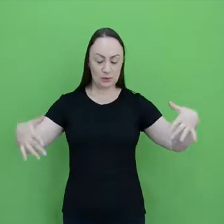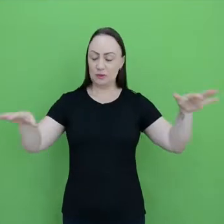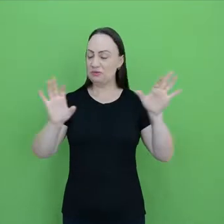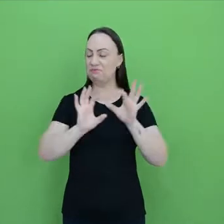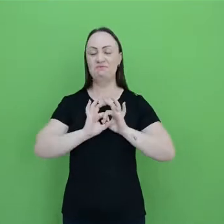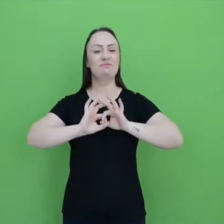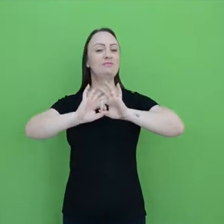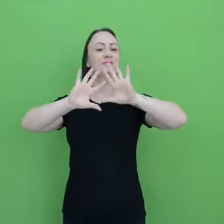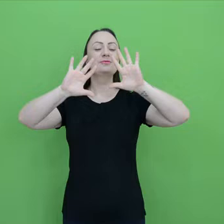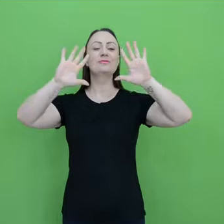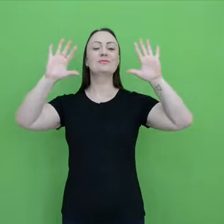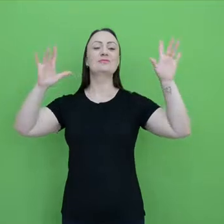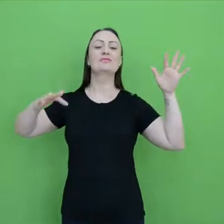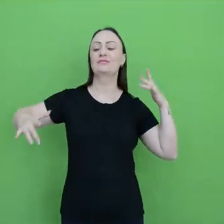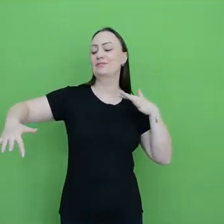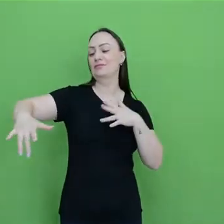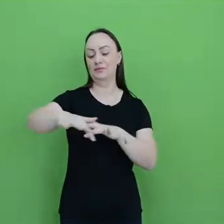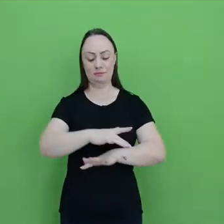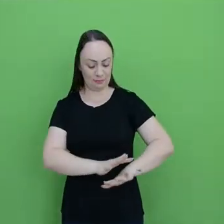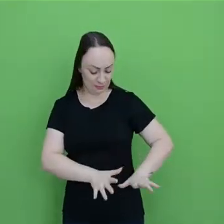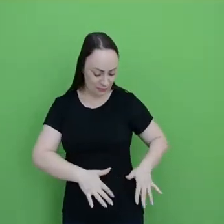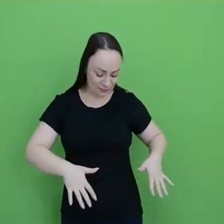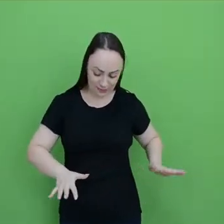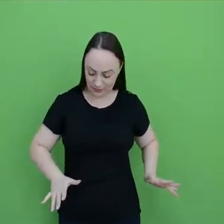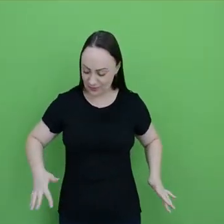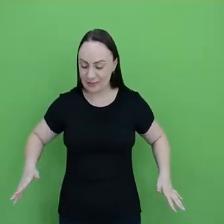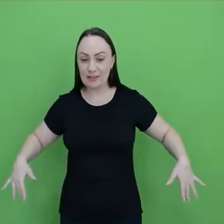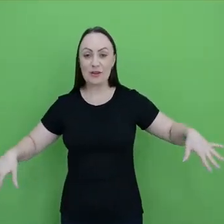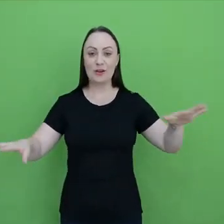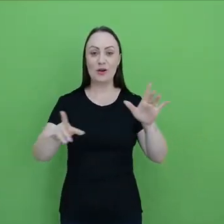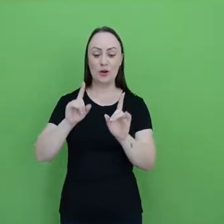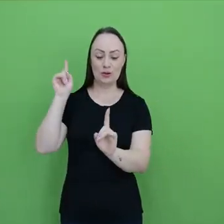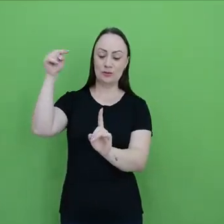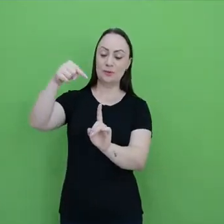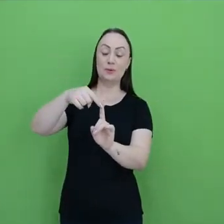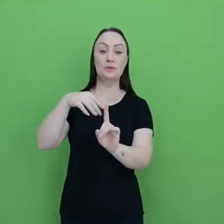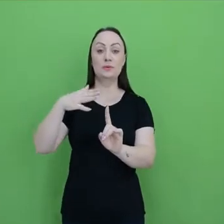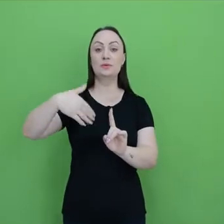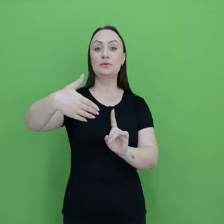Disperso, desprendido, roda a saia, roda o destino.